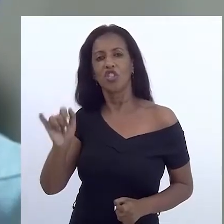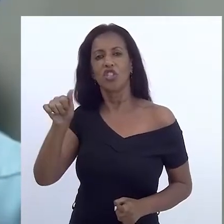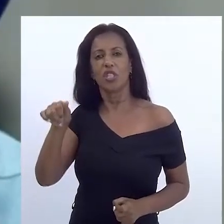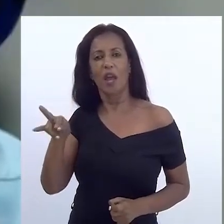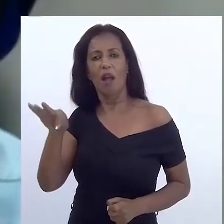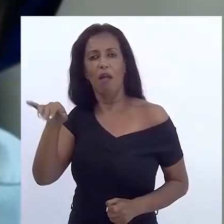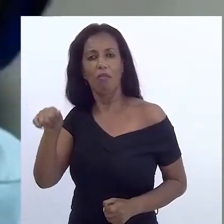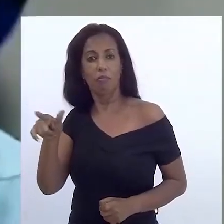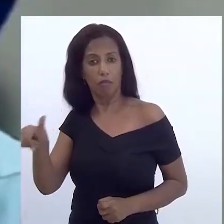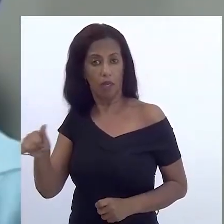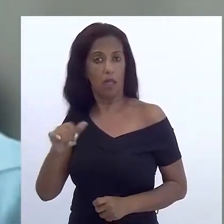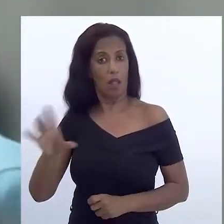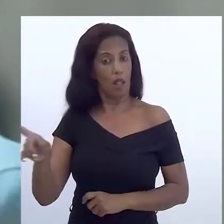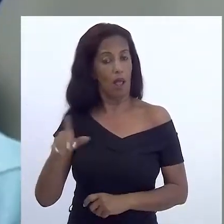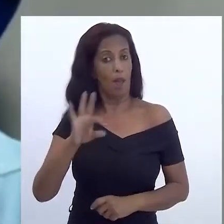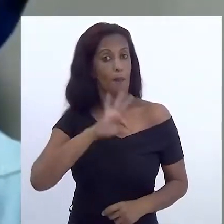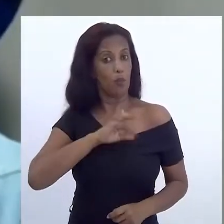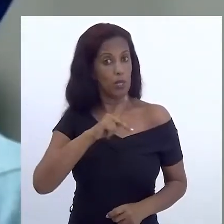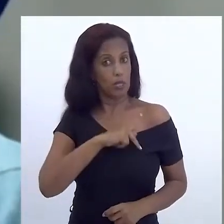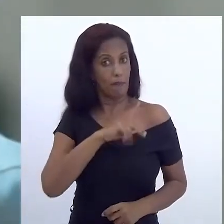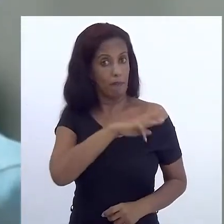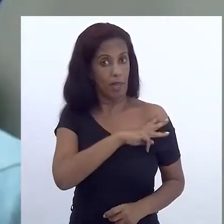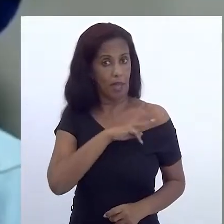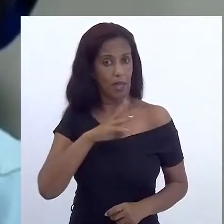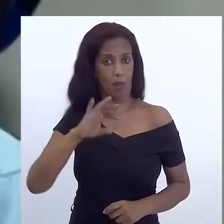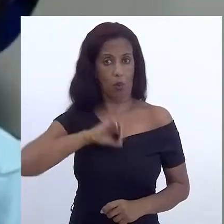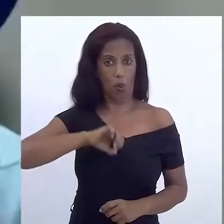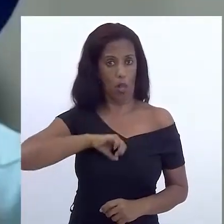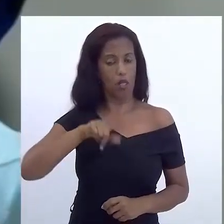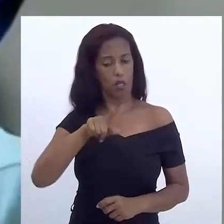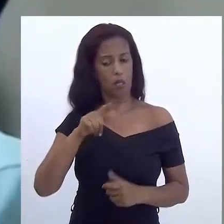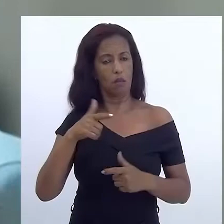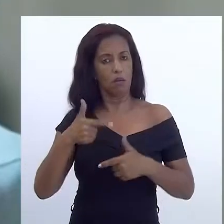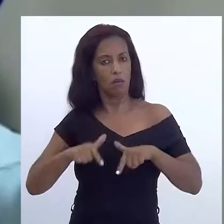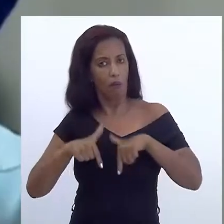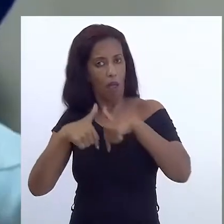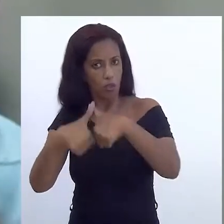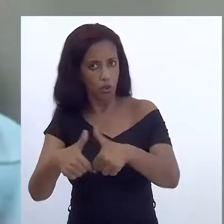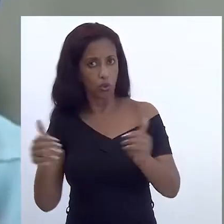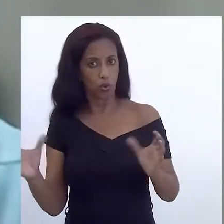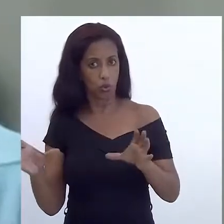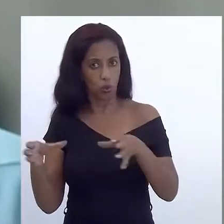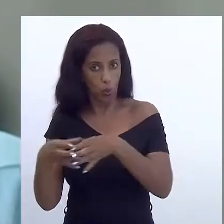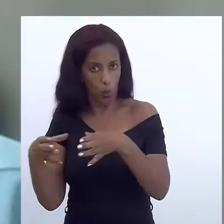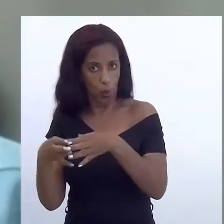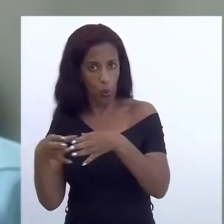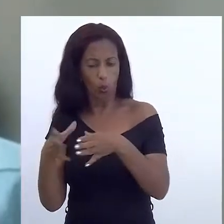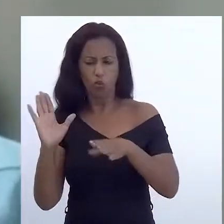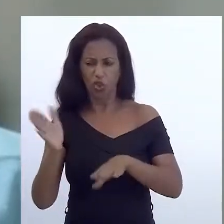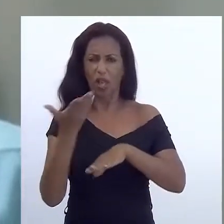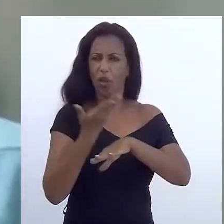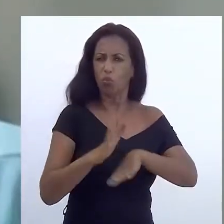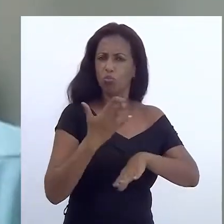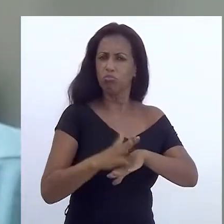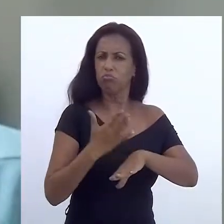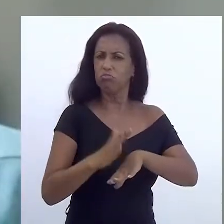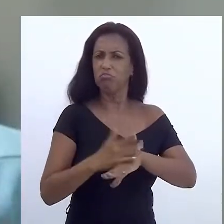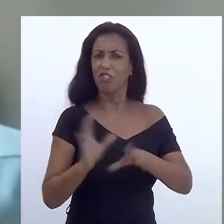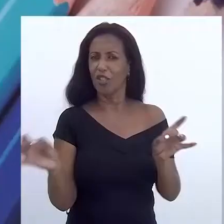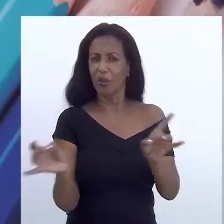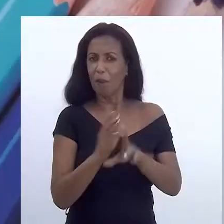Batalhão de Ações com Cães da Polícia Militar do Estado que vão atuar, com a equipe da Polícia Militar. Então já são muito treinados, já estão